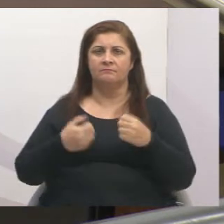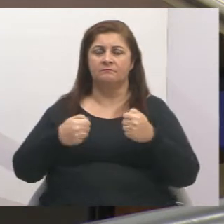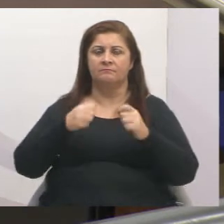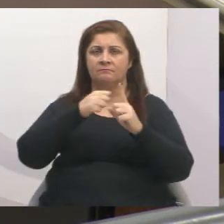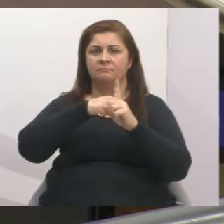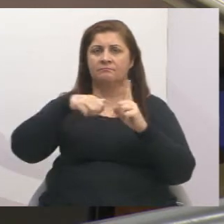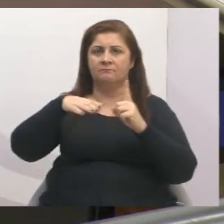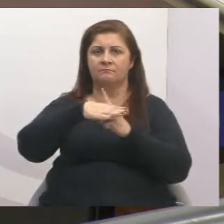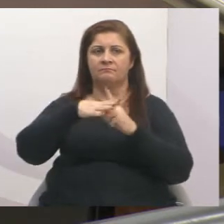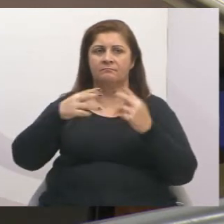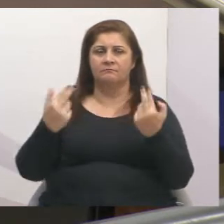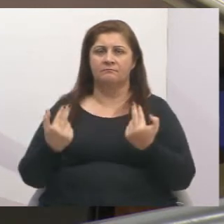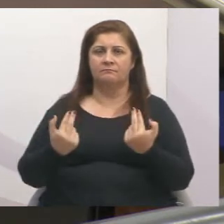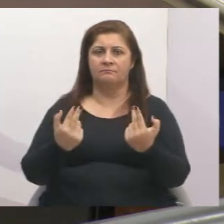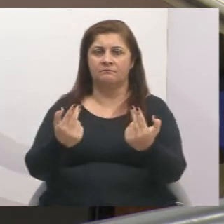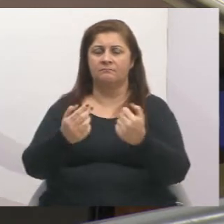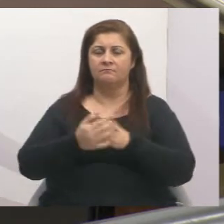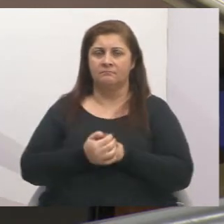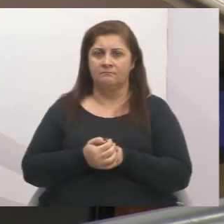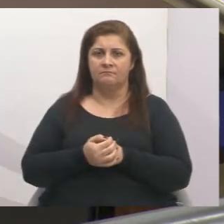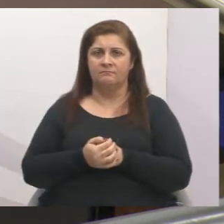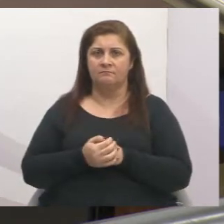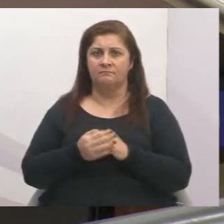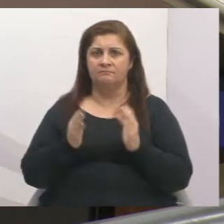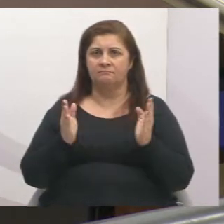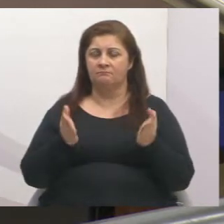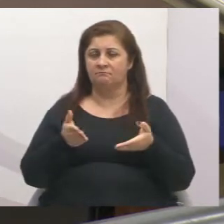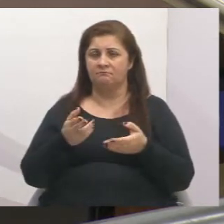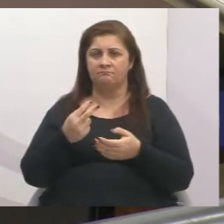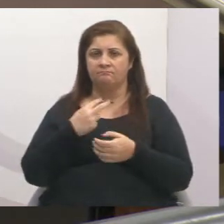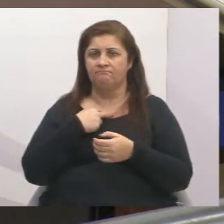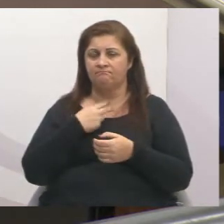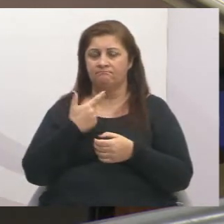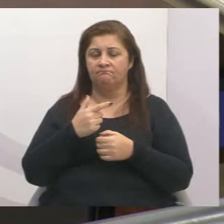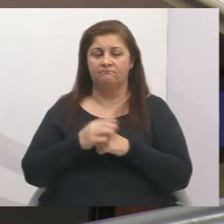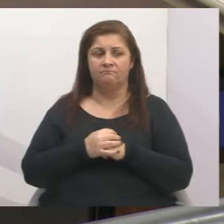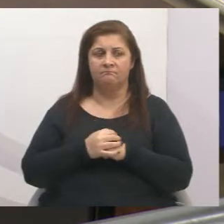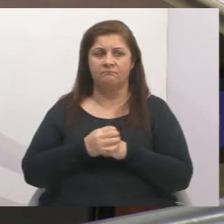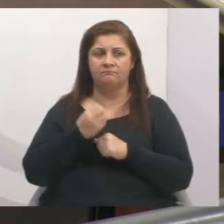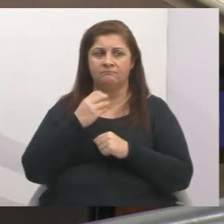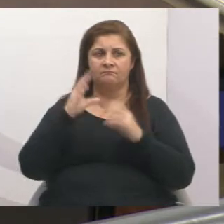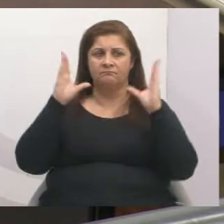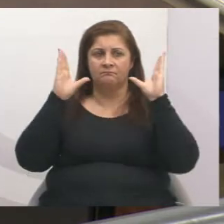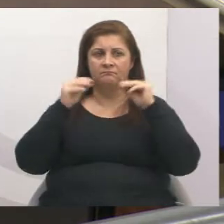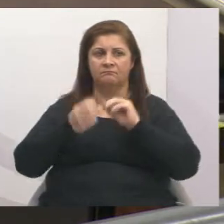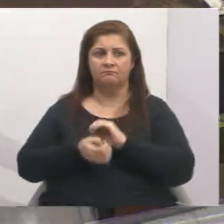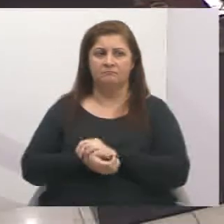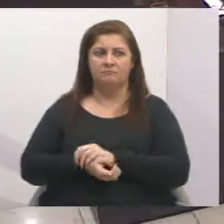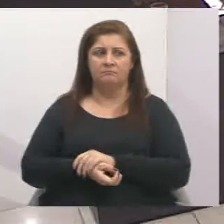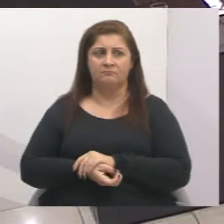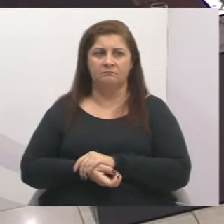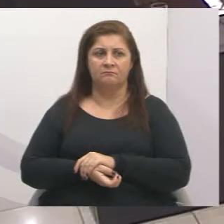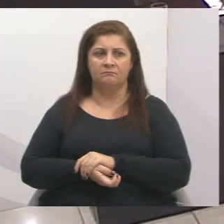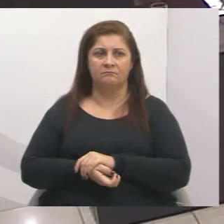igualitária. E enquanto for capitalista, ela não vai ser igualitária. Tá bom? Obrigada, boa noite.